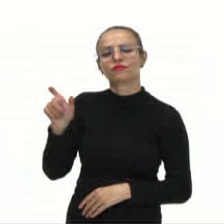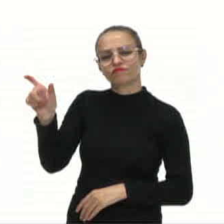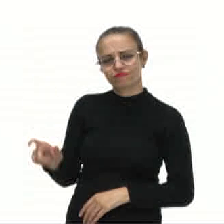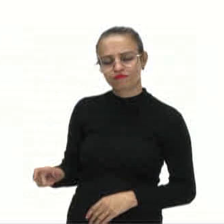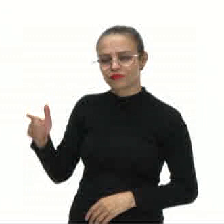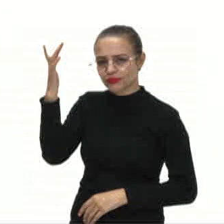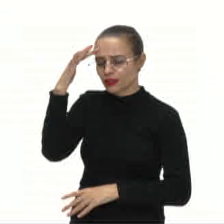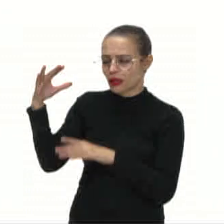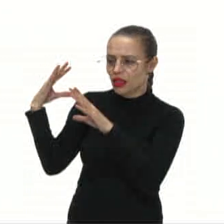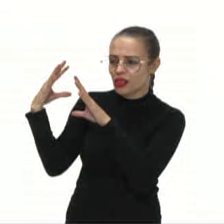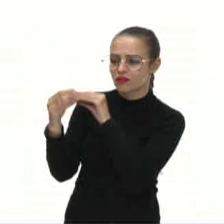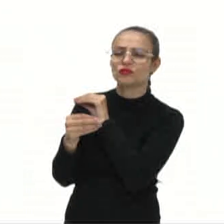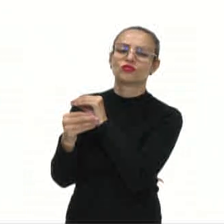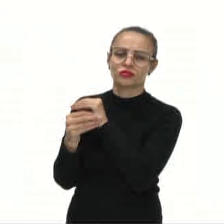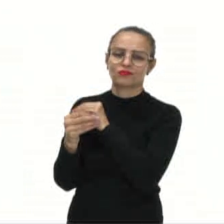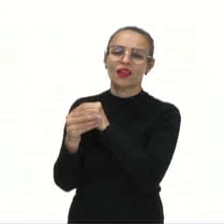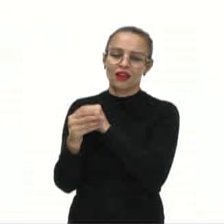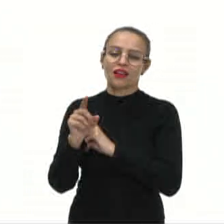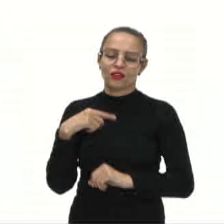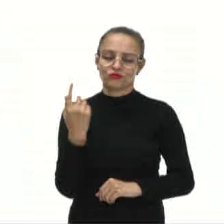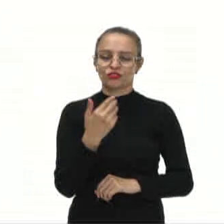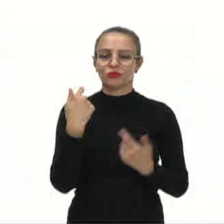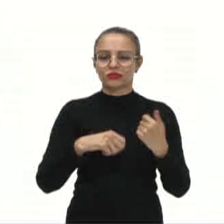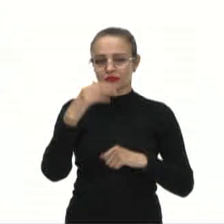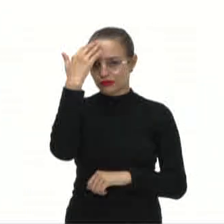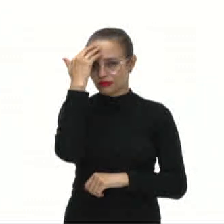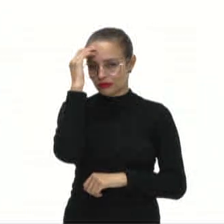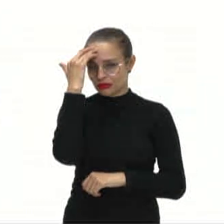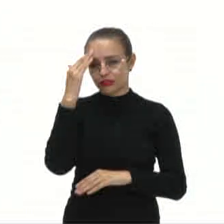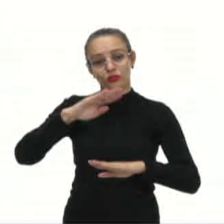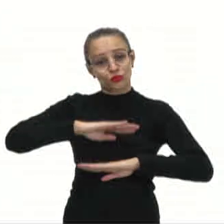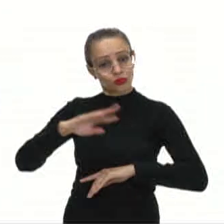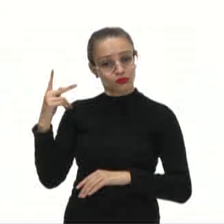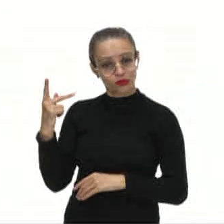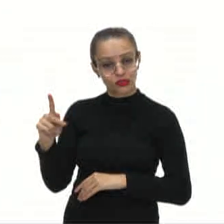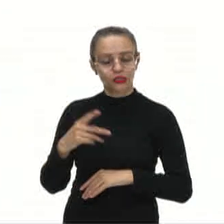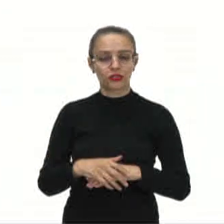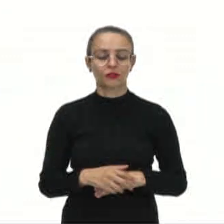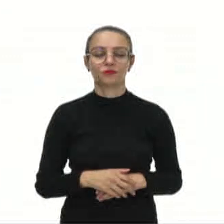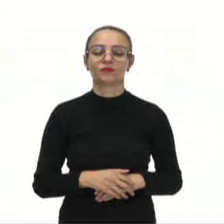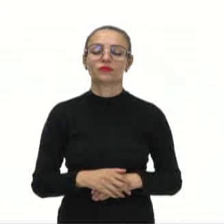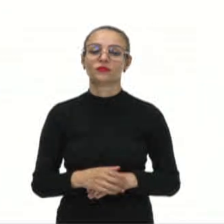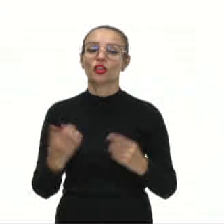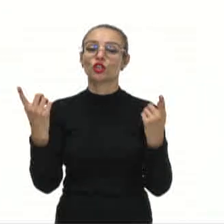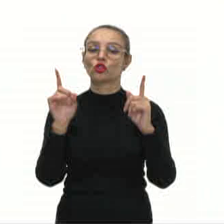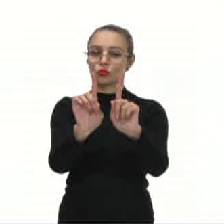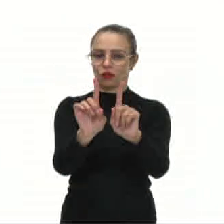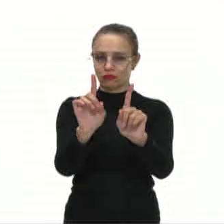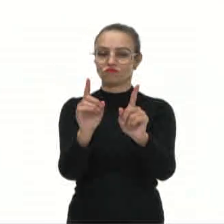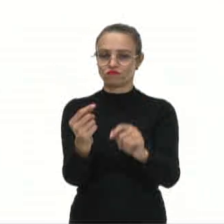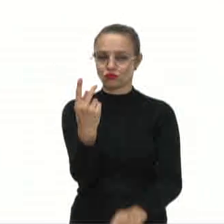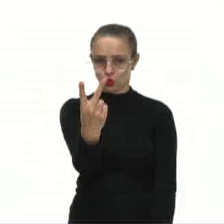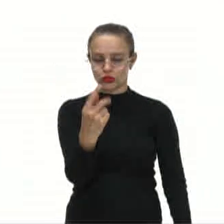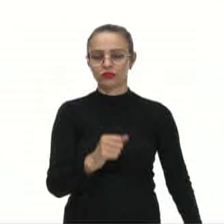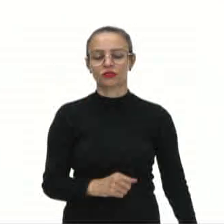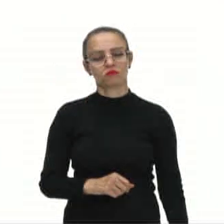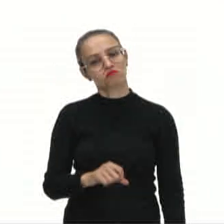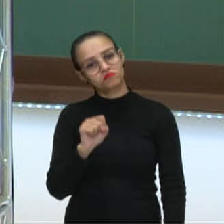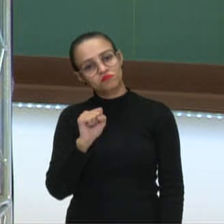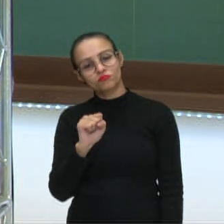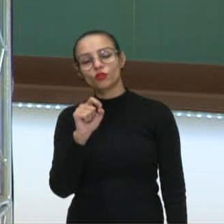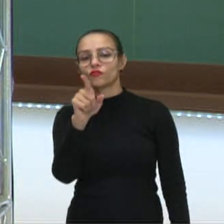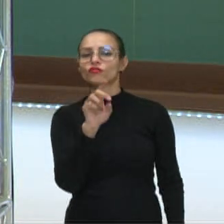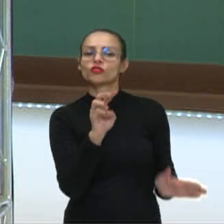e dar o primeiro passo para entender sua situação. Em duplas, né? Você pode passar